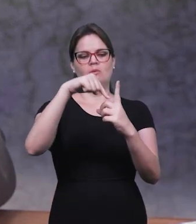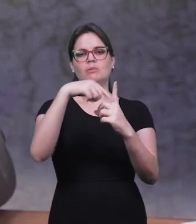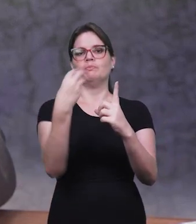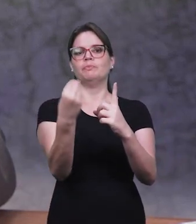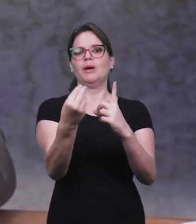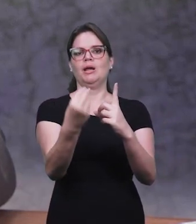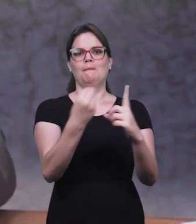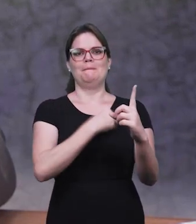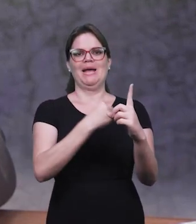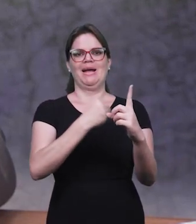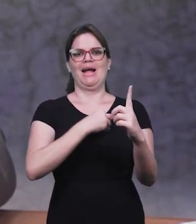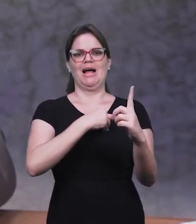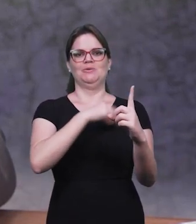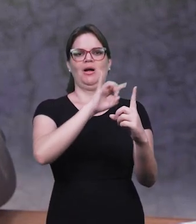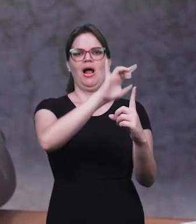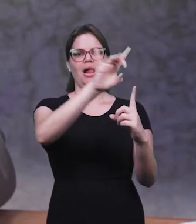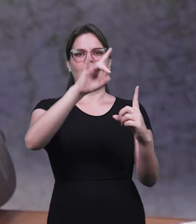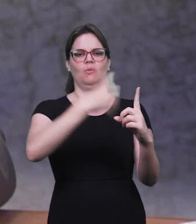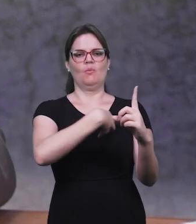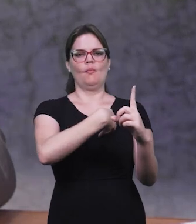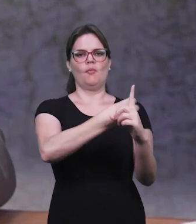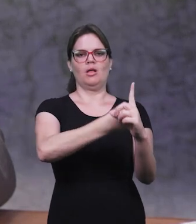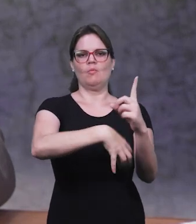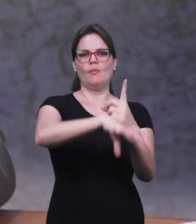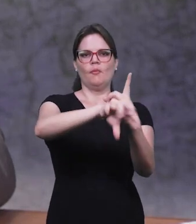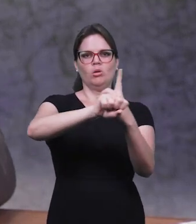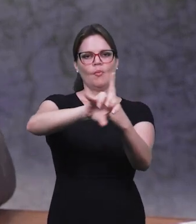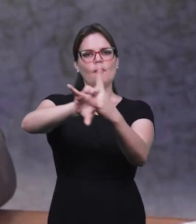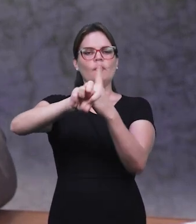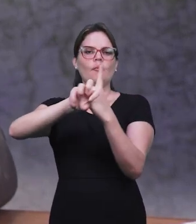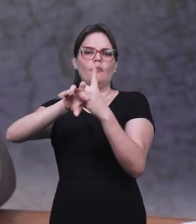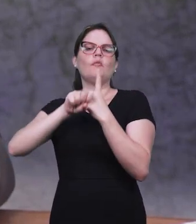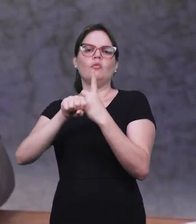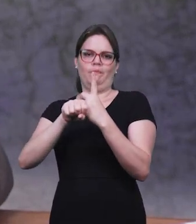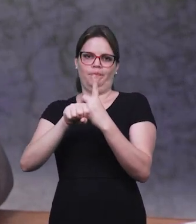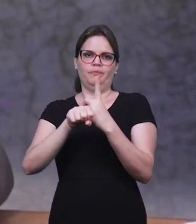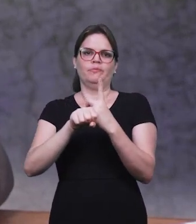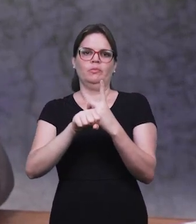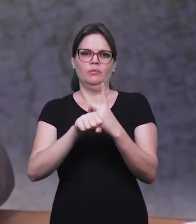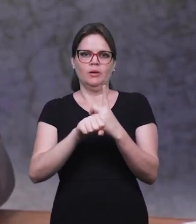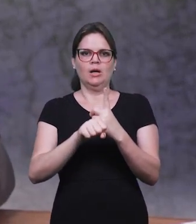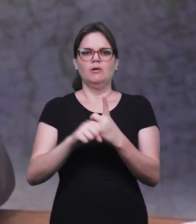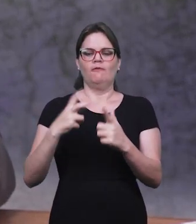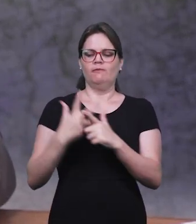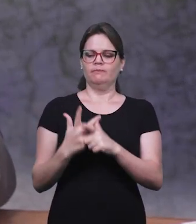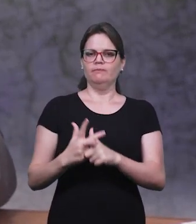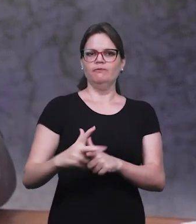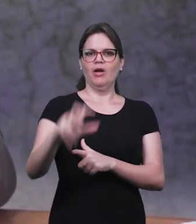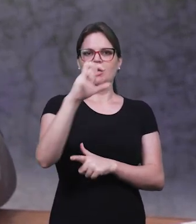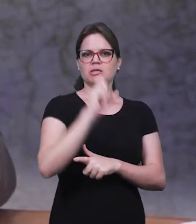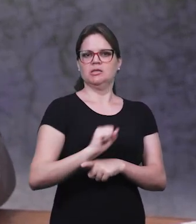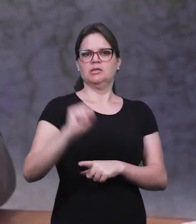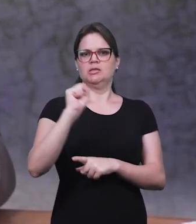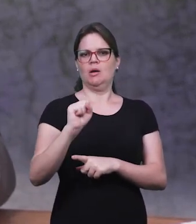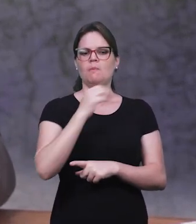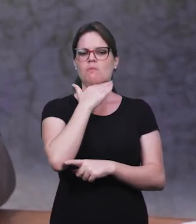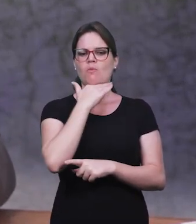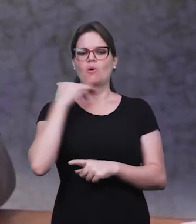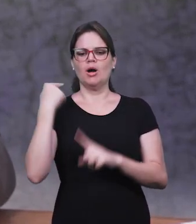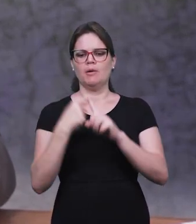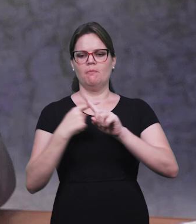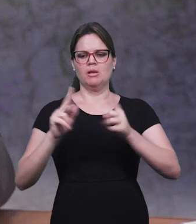pecados, pagando o preço da morte por nós, do pecado e da morte, enfrentando a morte no nosso